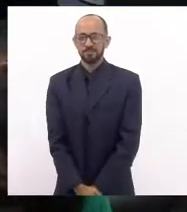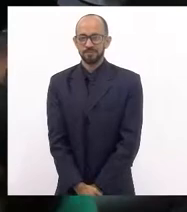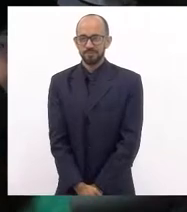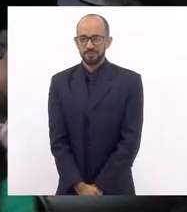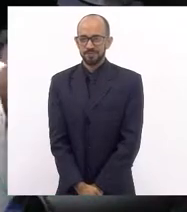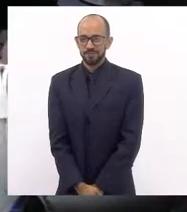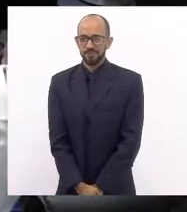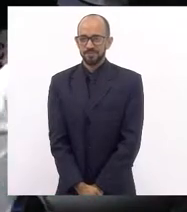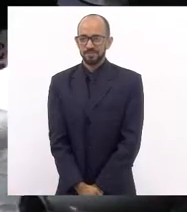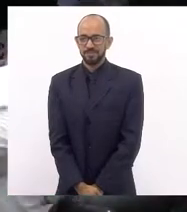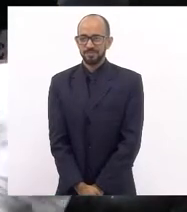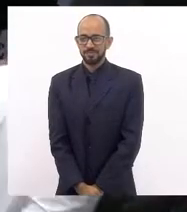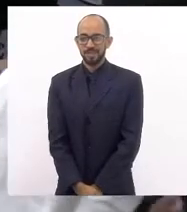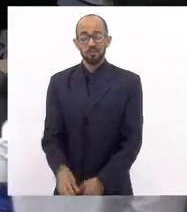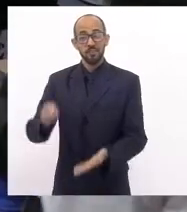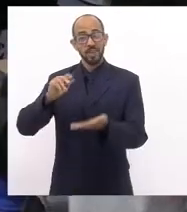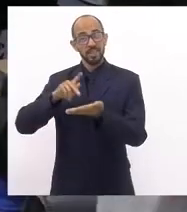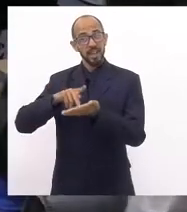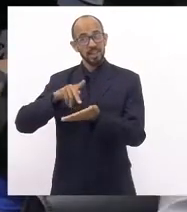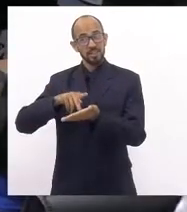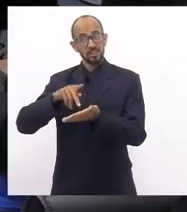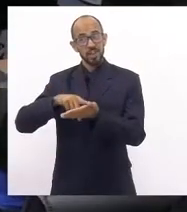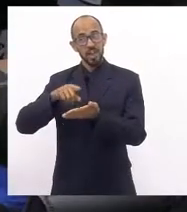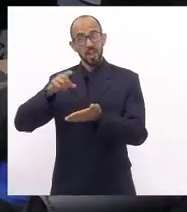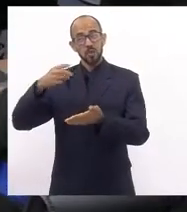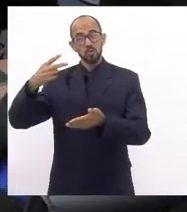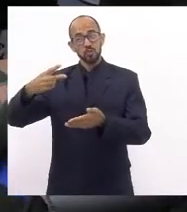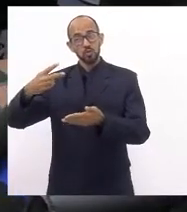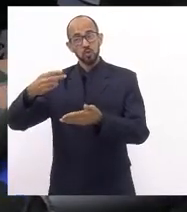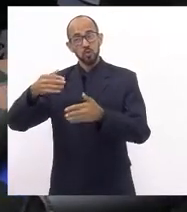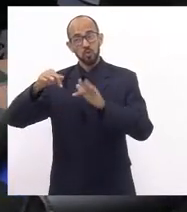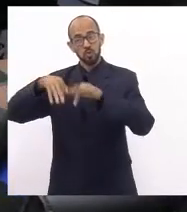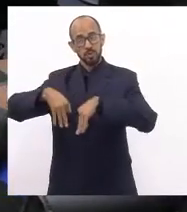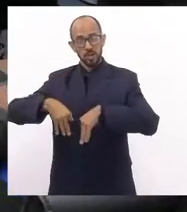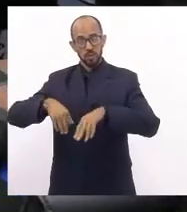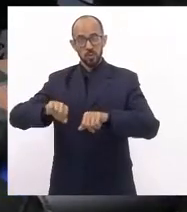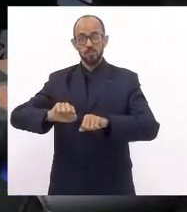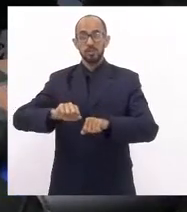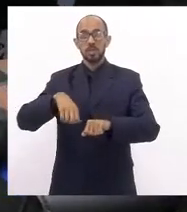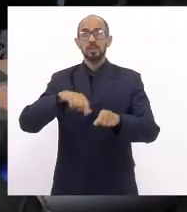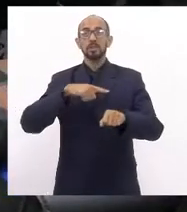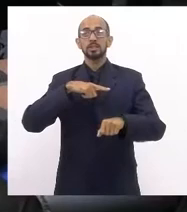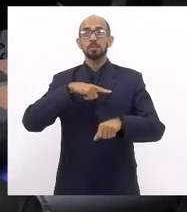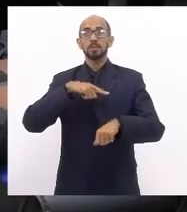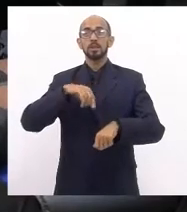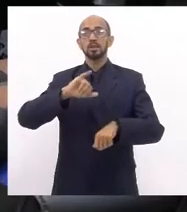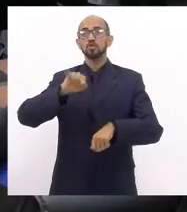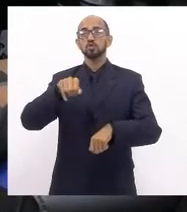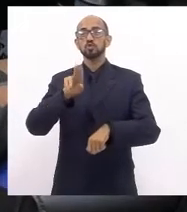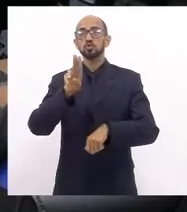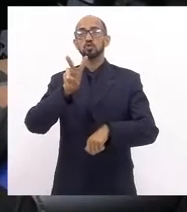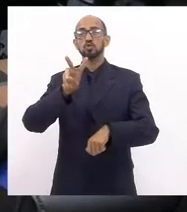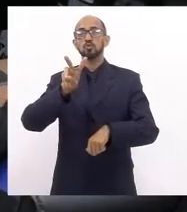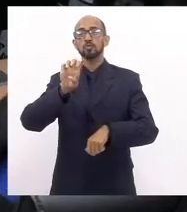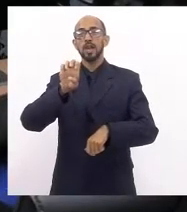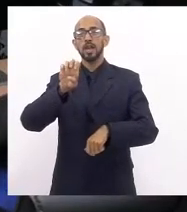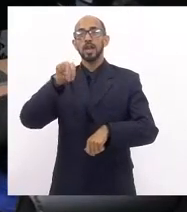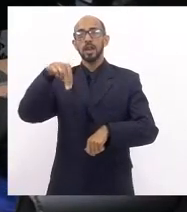O penúltimo, na verdade. Ainda tem Juvenal, Saulo,